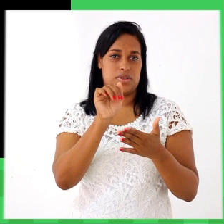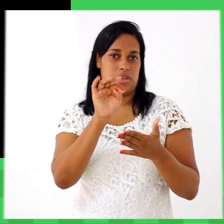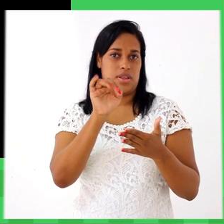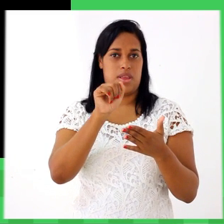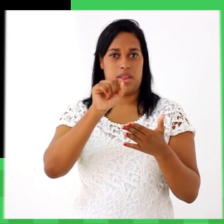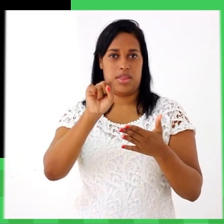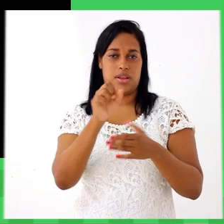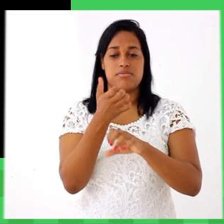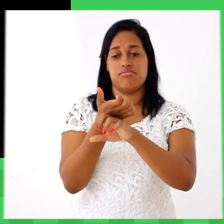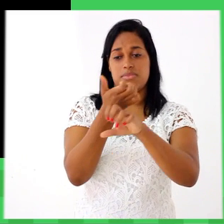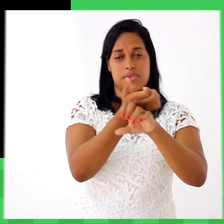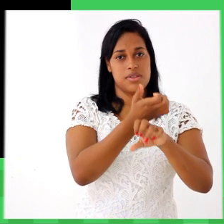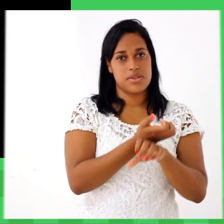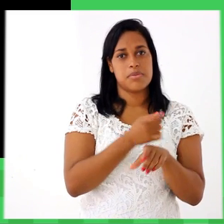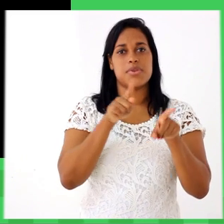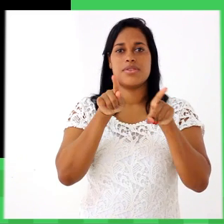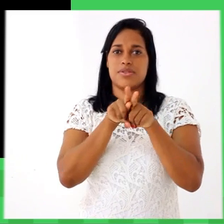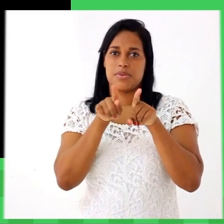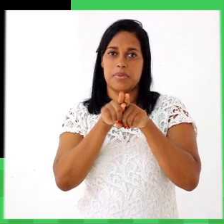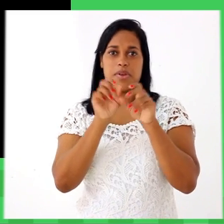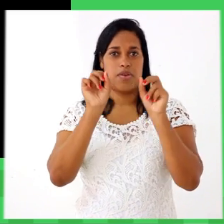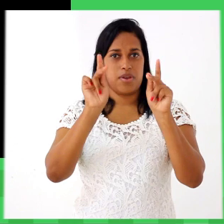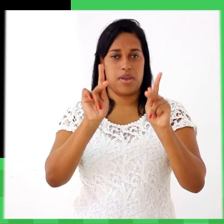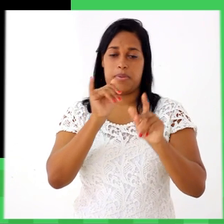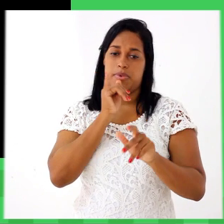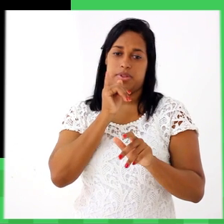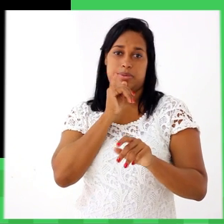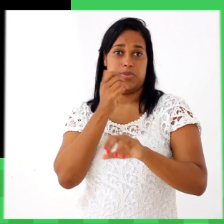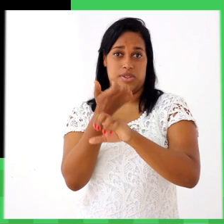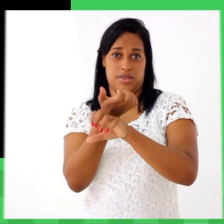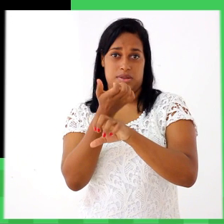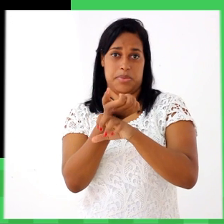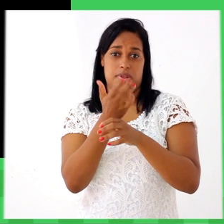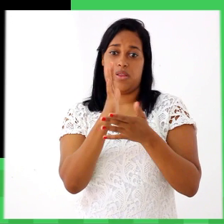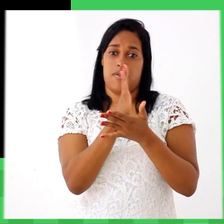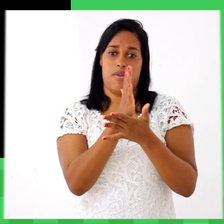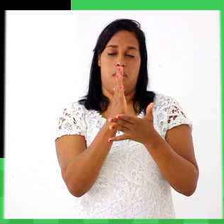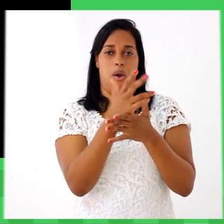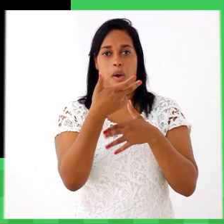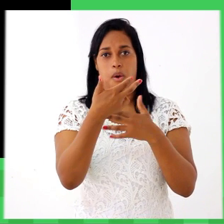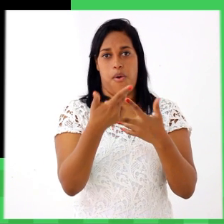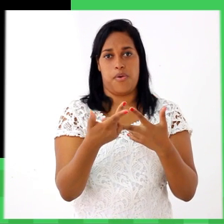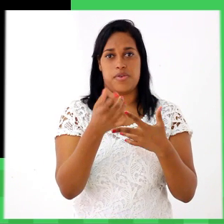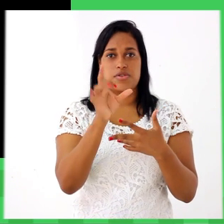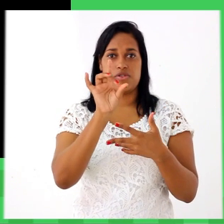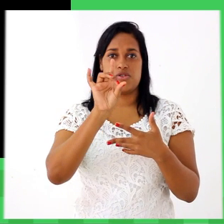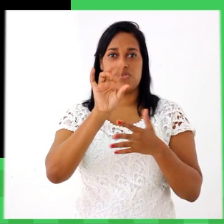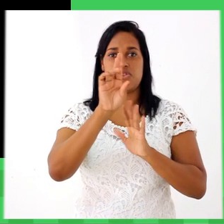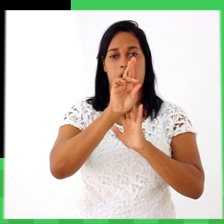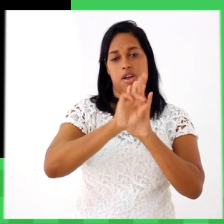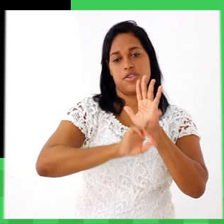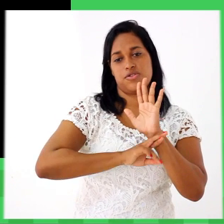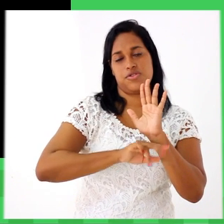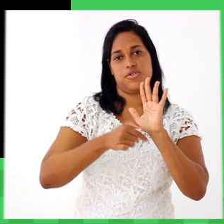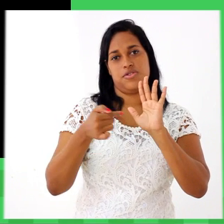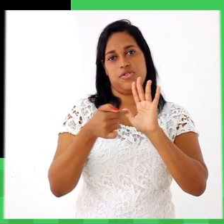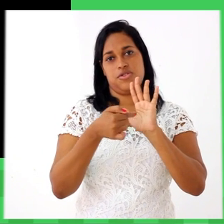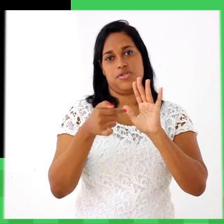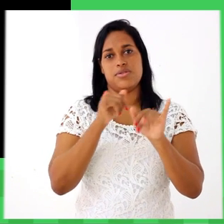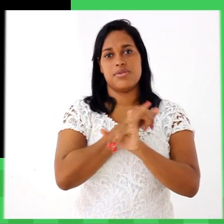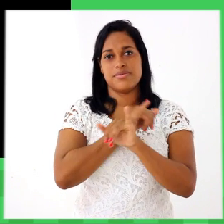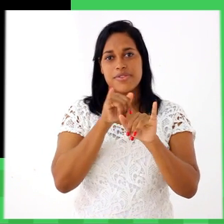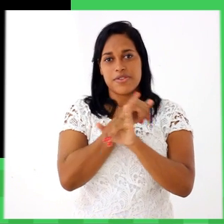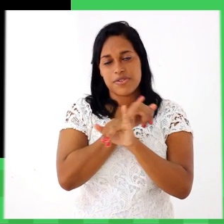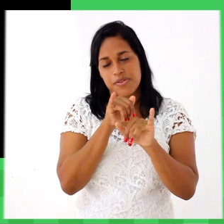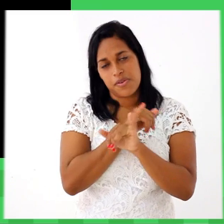disciplinas. Okay? As disciplinas não é algo palpável, apenas tem registros de dados ali